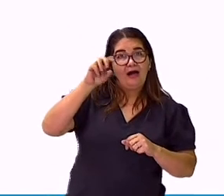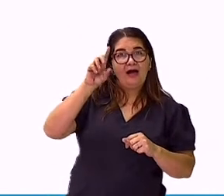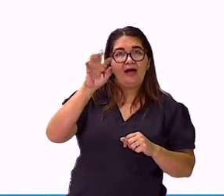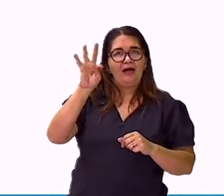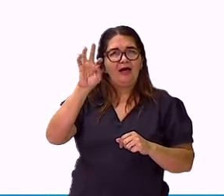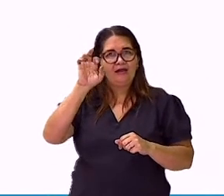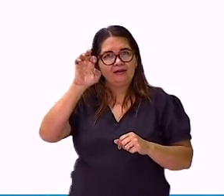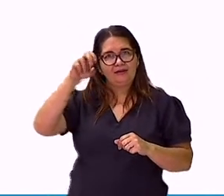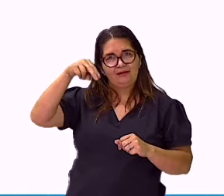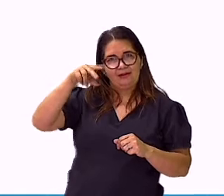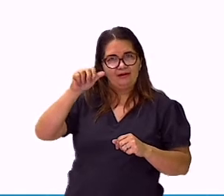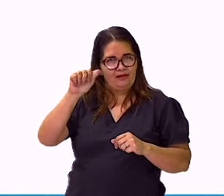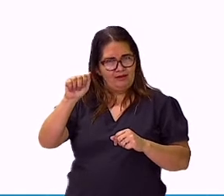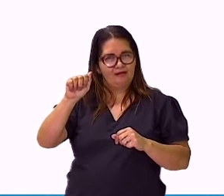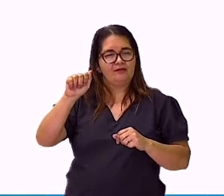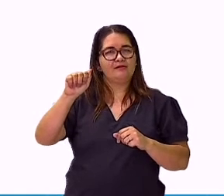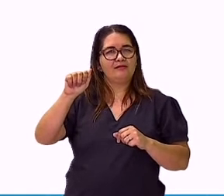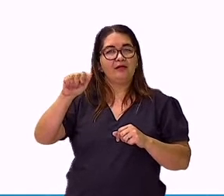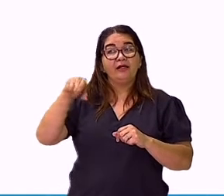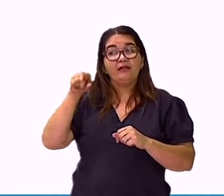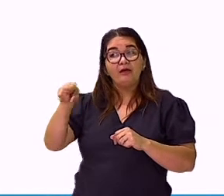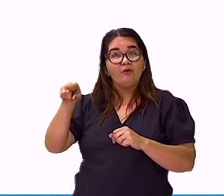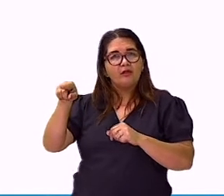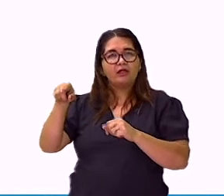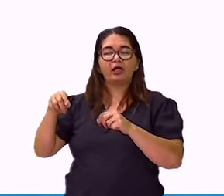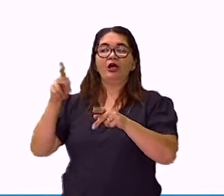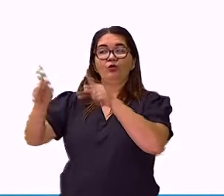vinham com seu exército persa,